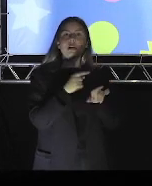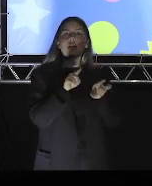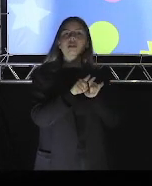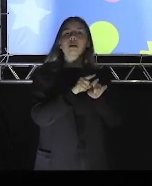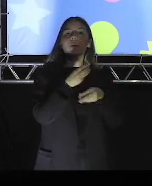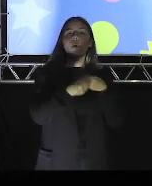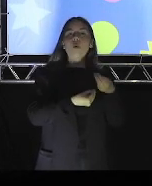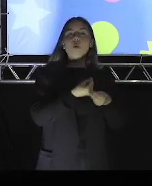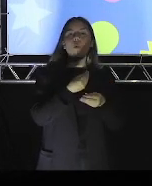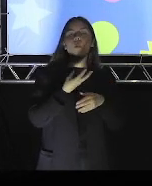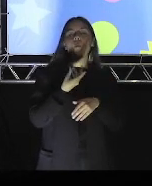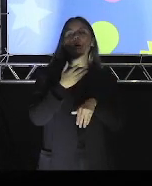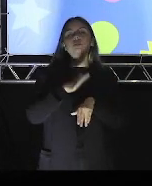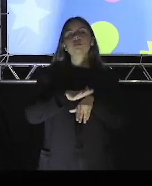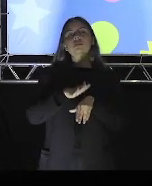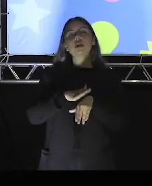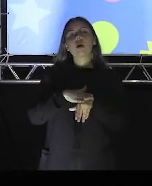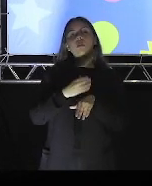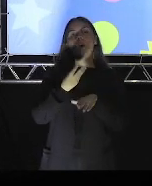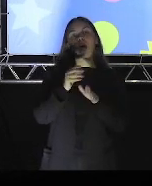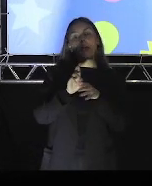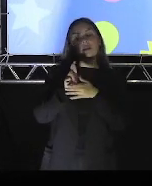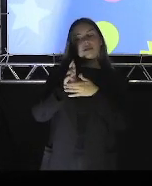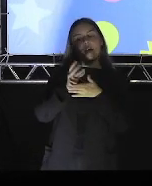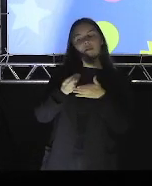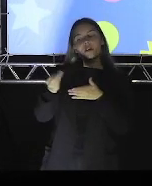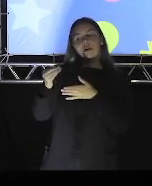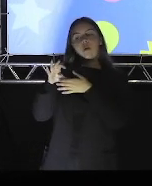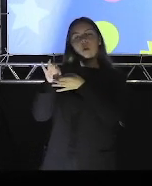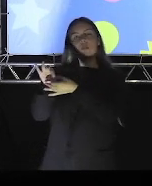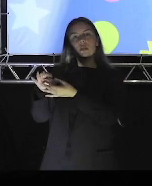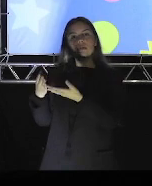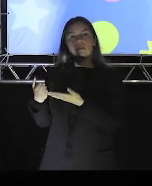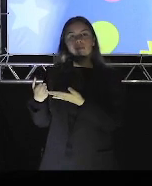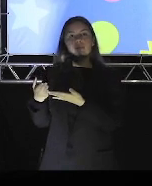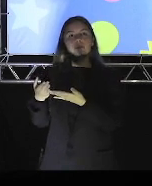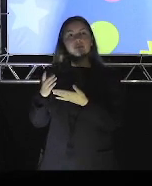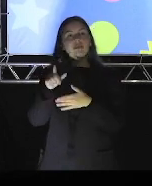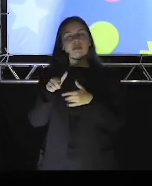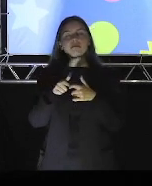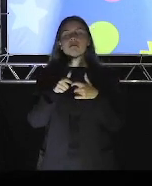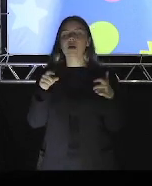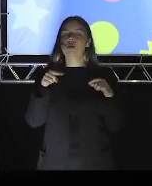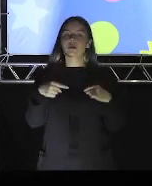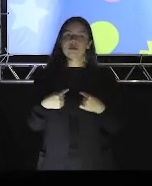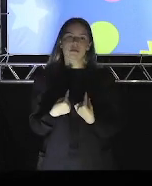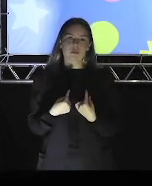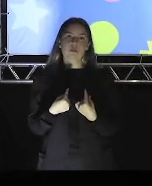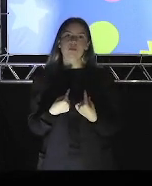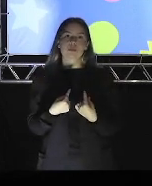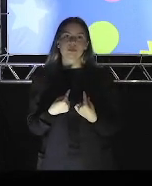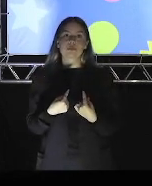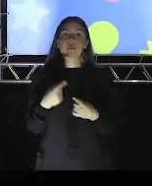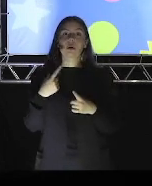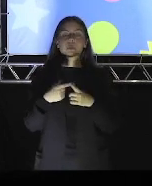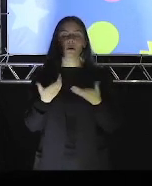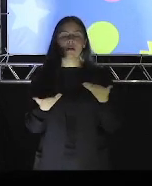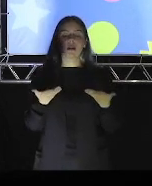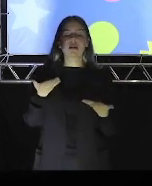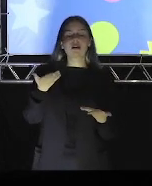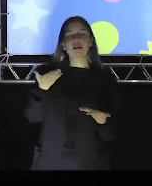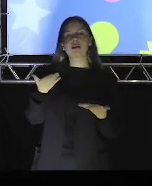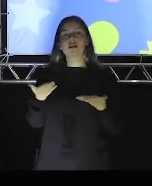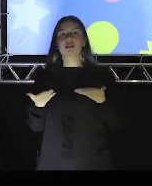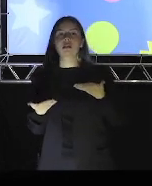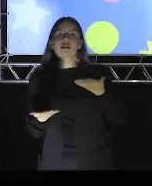tempo eu vou dedicar com o meu contexto? Esse é um dos maiores desafios, né? Equilibrar